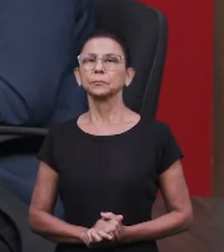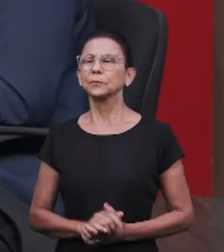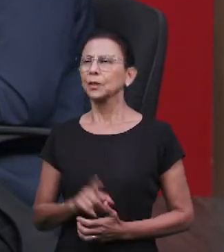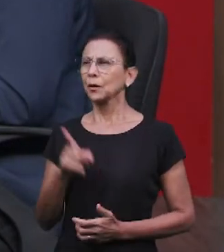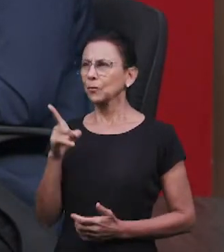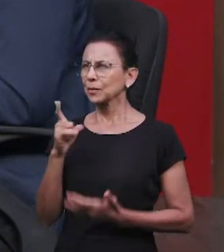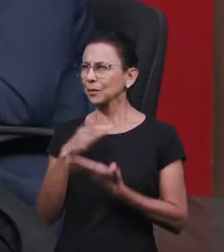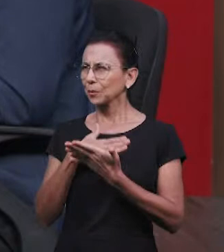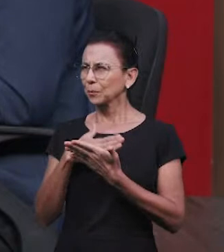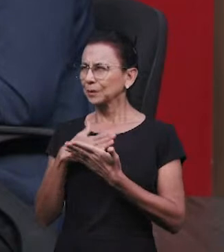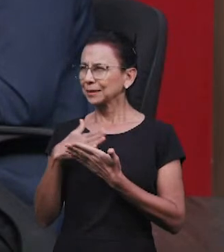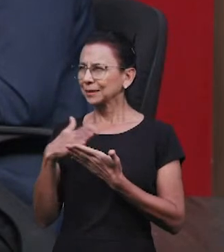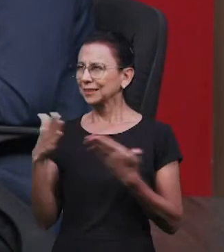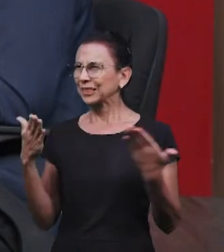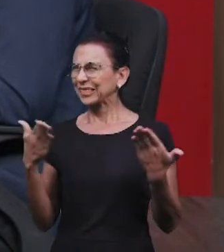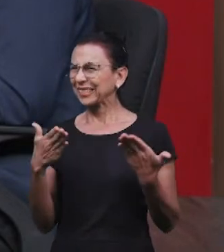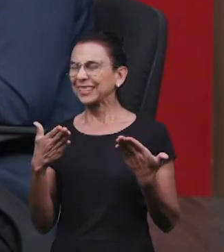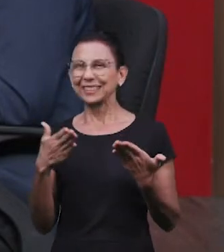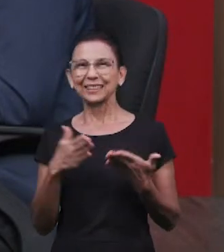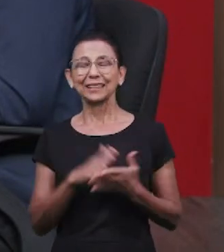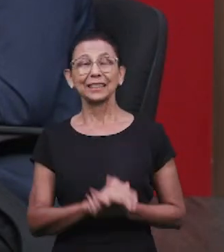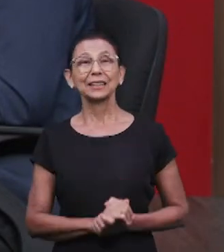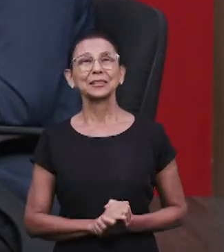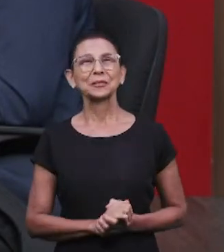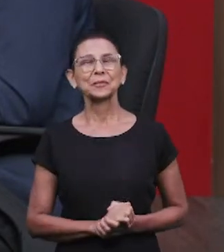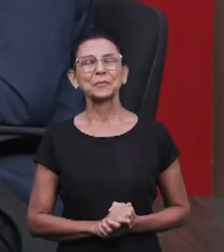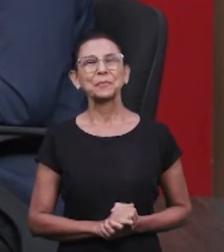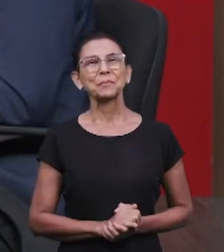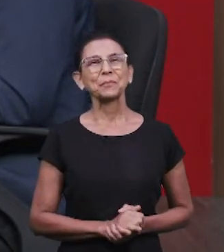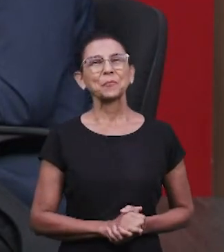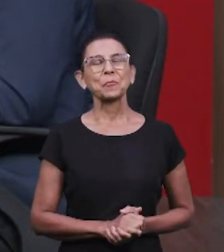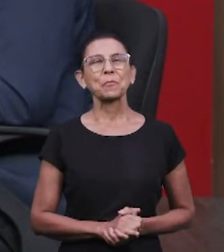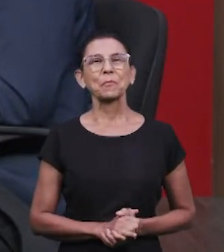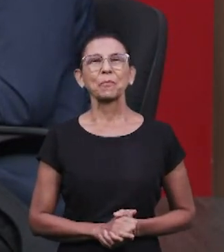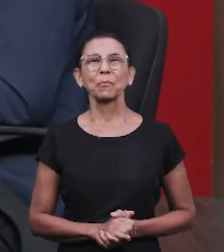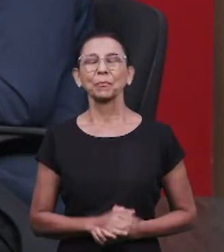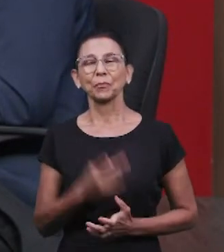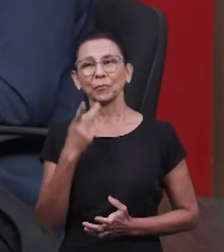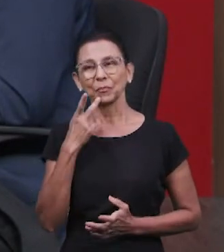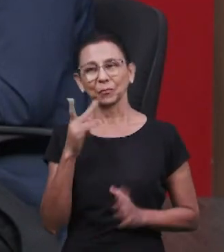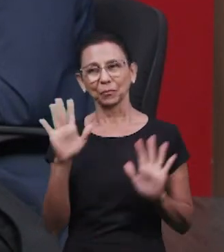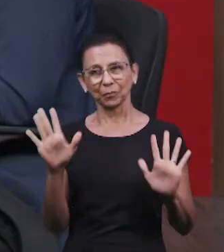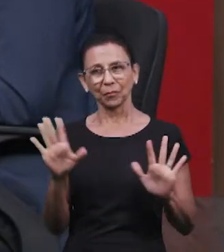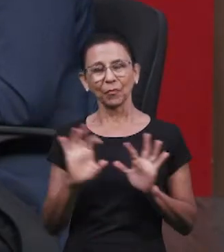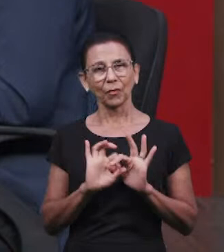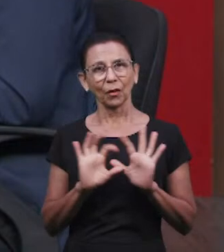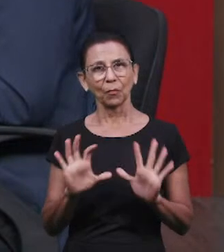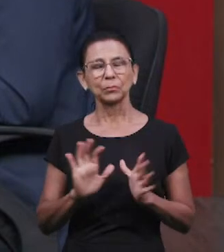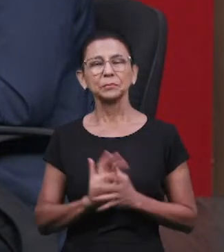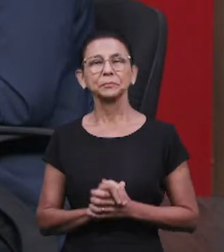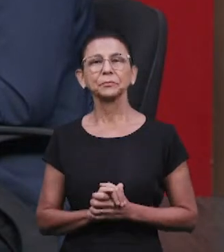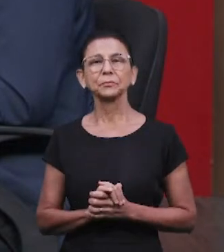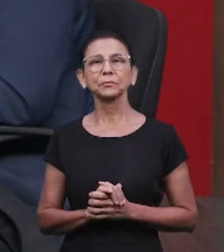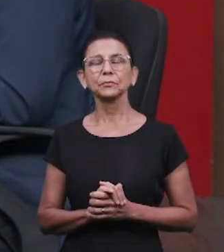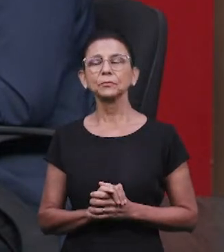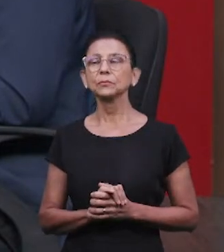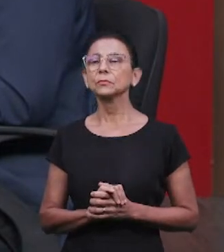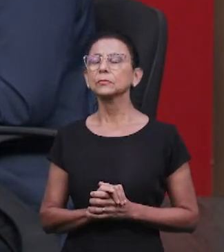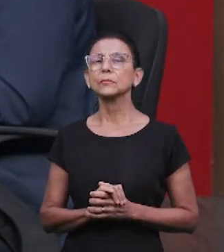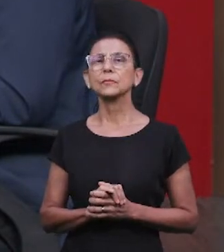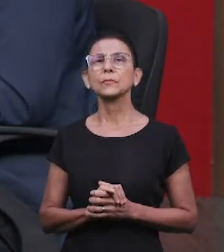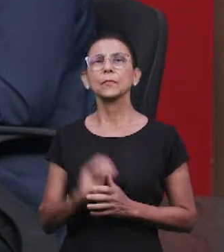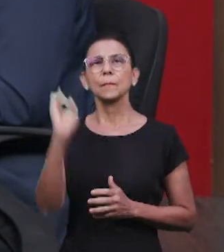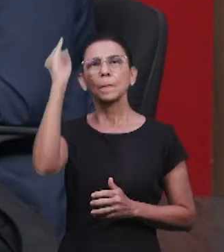A Jéssica está começando agora, né, Jéssica? Então a gente aprende com elas. Mas se você quiser falar também,